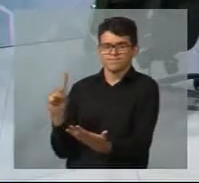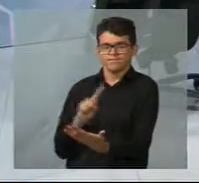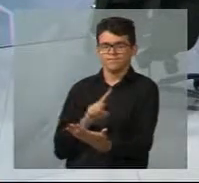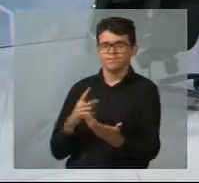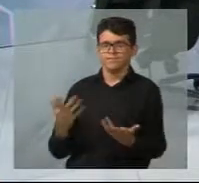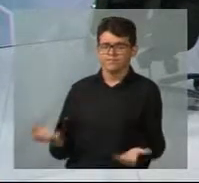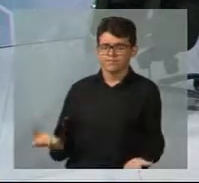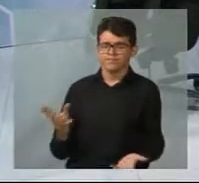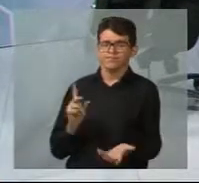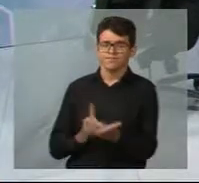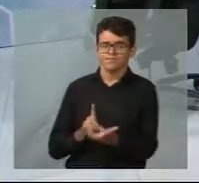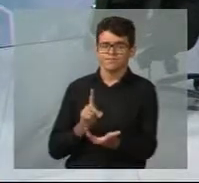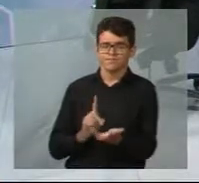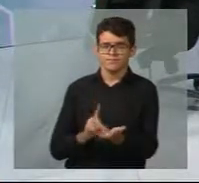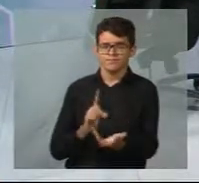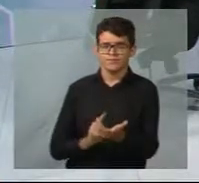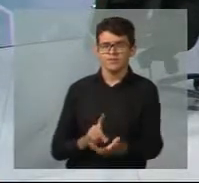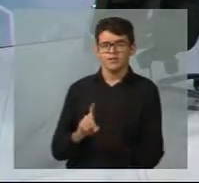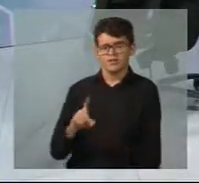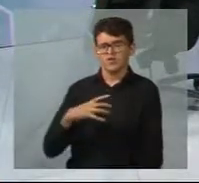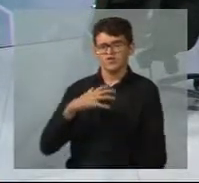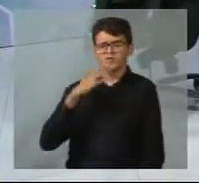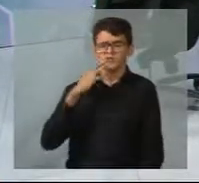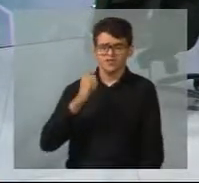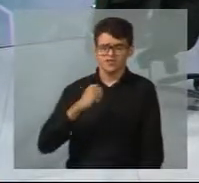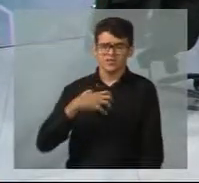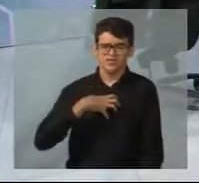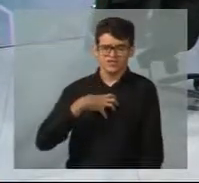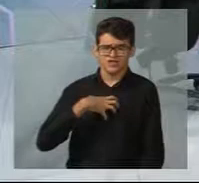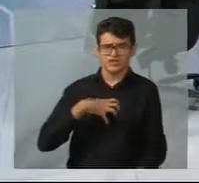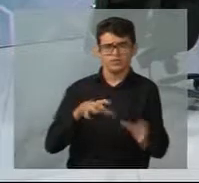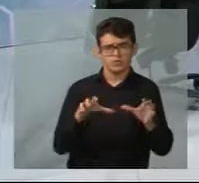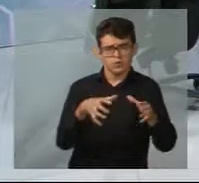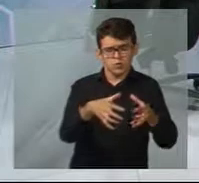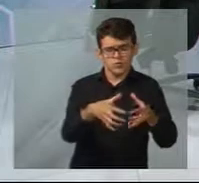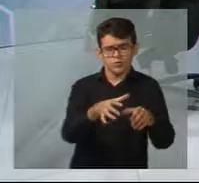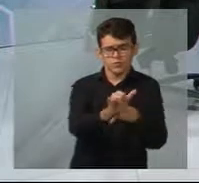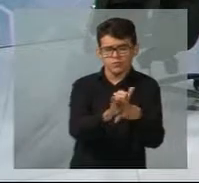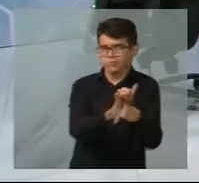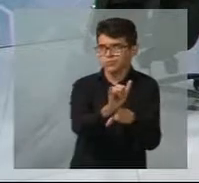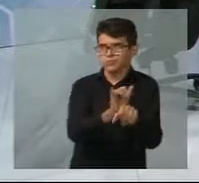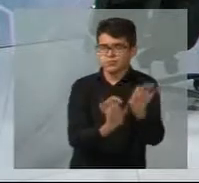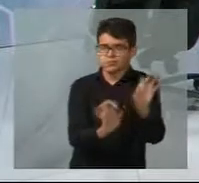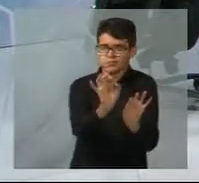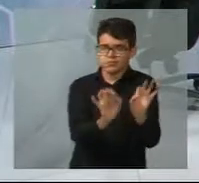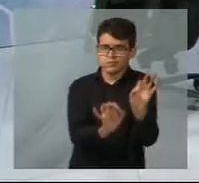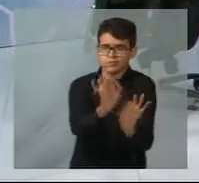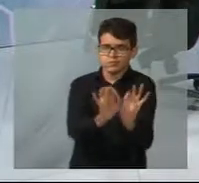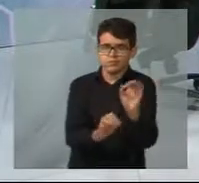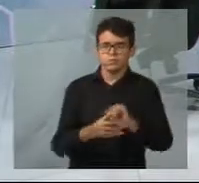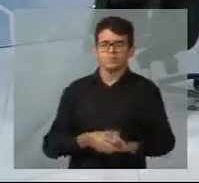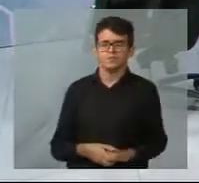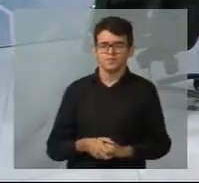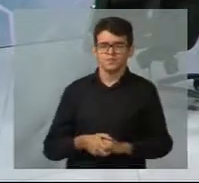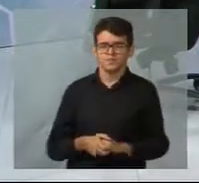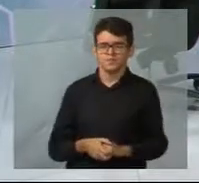Mas há um esquema, e esse esquema vai até o final, ninguém se iluda, não. Roberto, olha, eu vou lhe dizer, veja